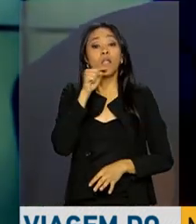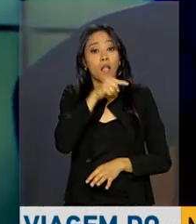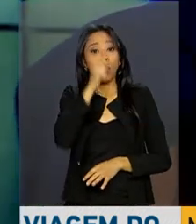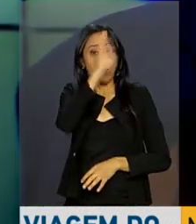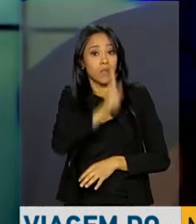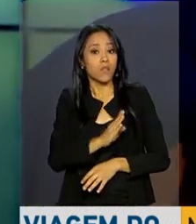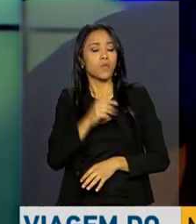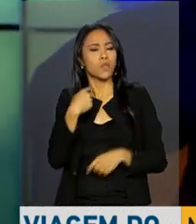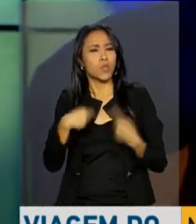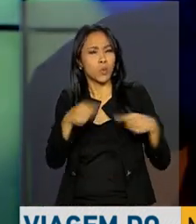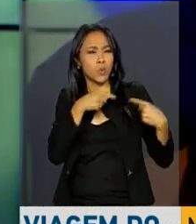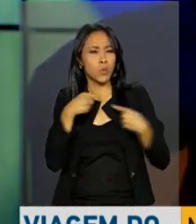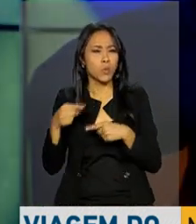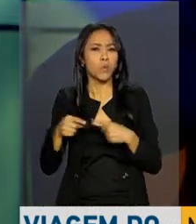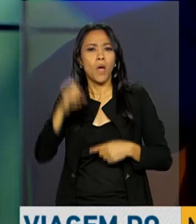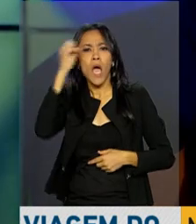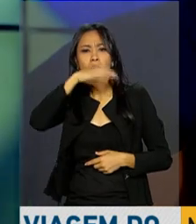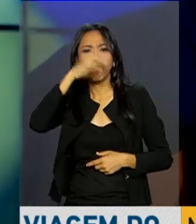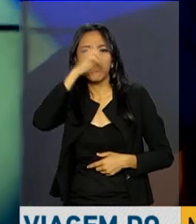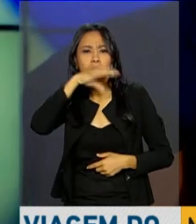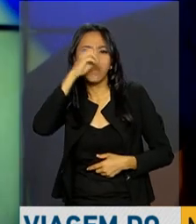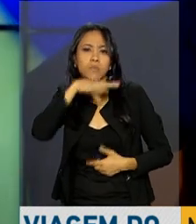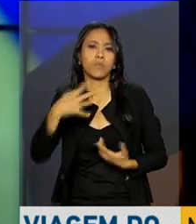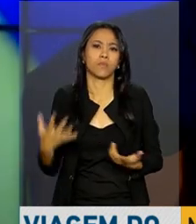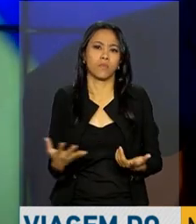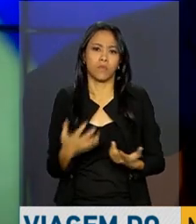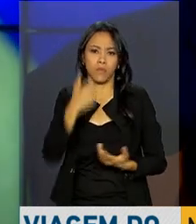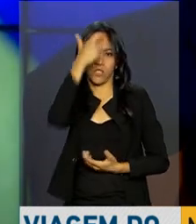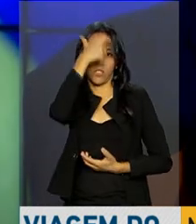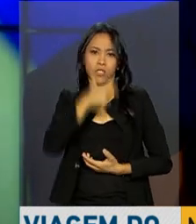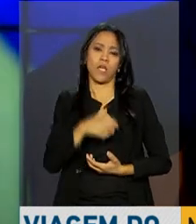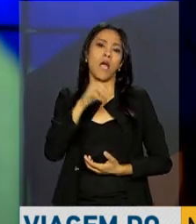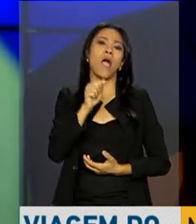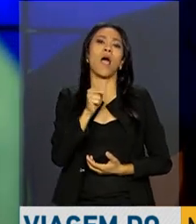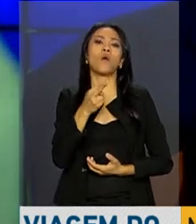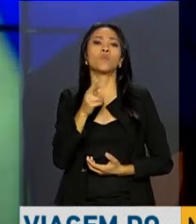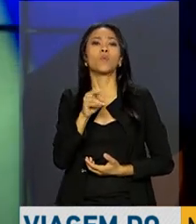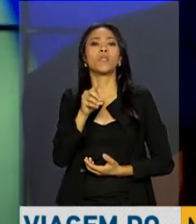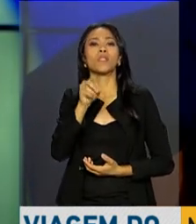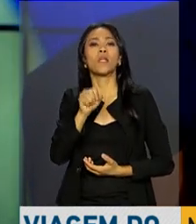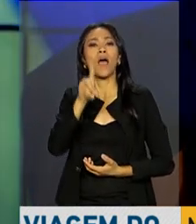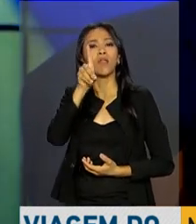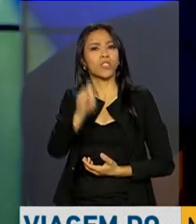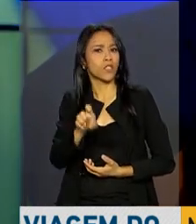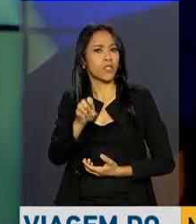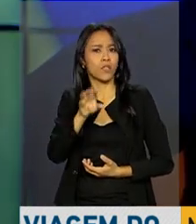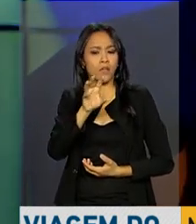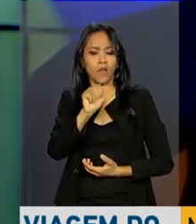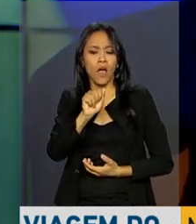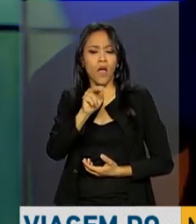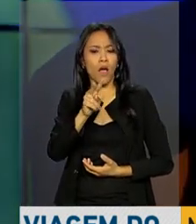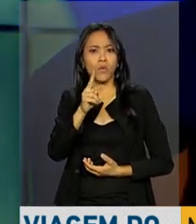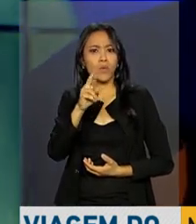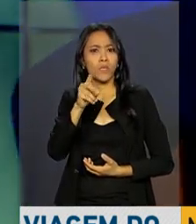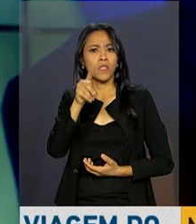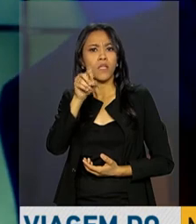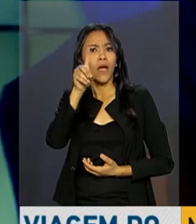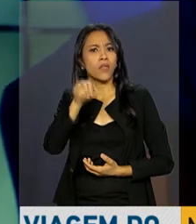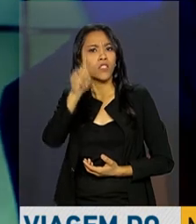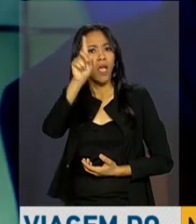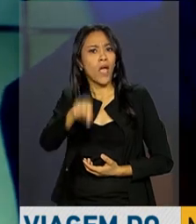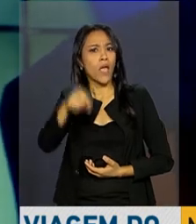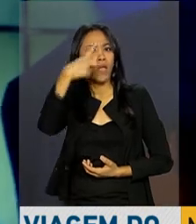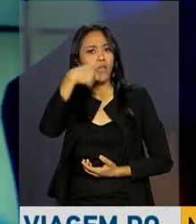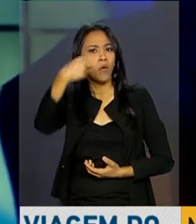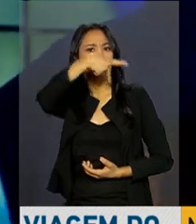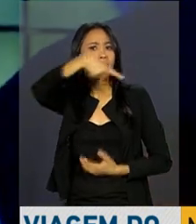a história do abuso de autoridade. E a concepção que se tem é de que a autoridade é a autoridade constituída. É o